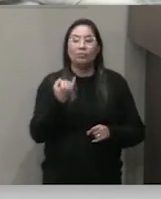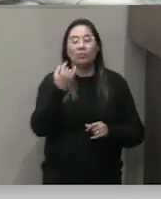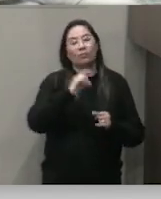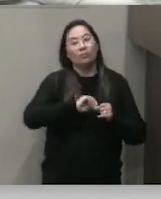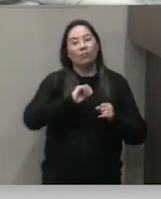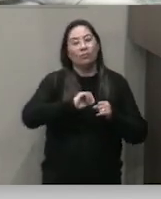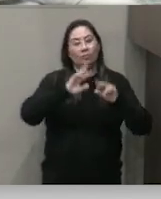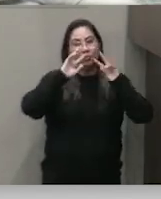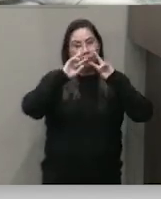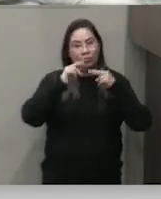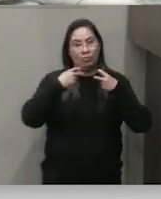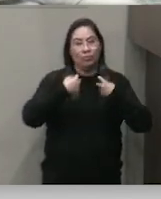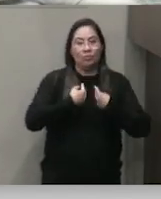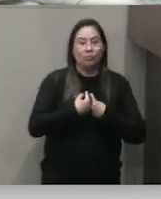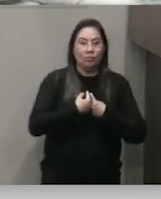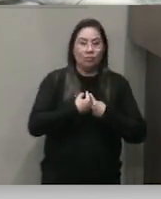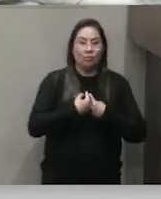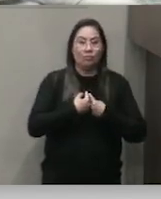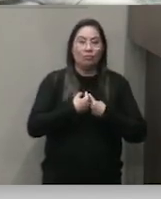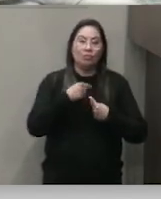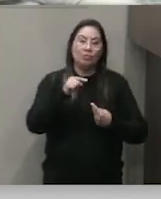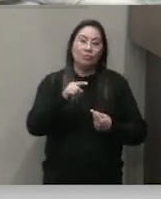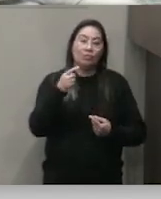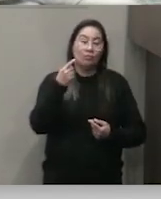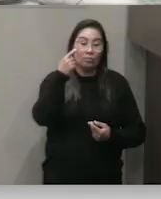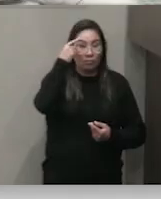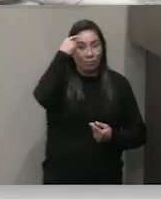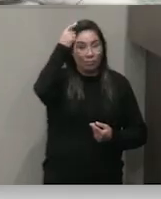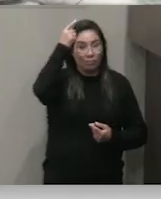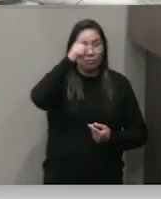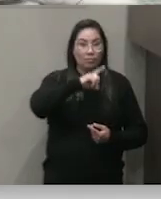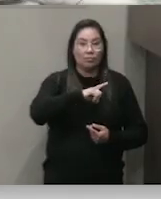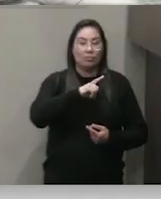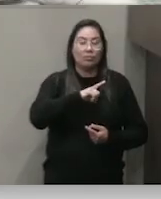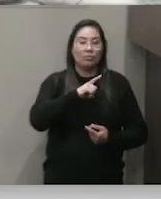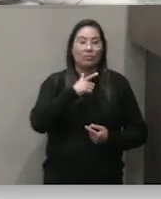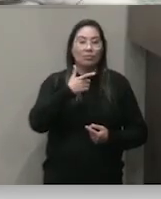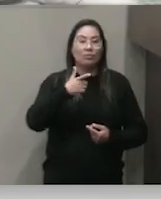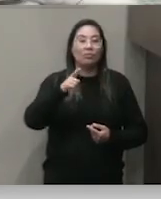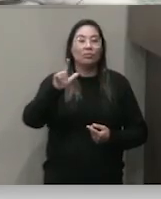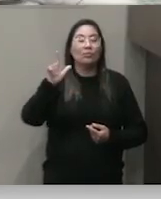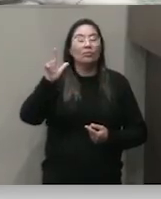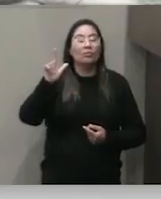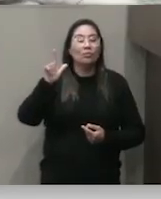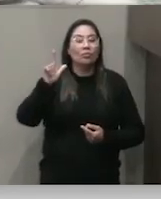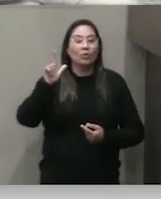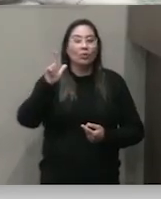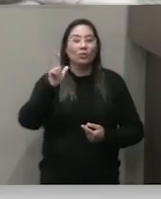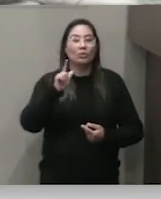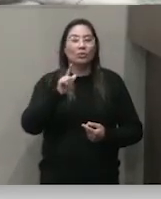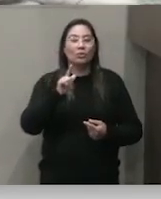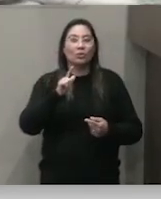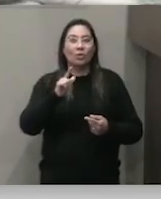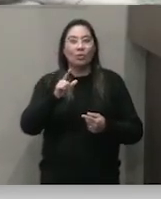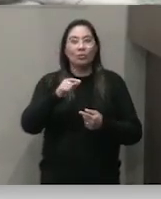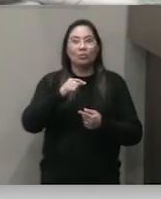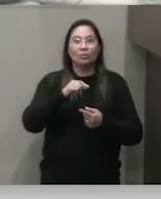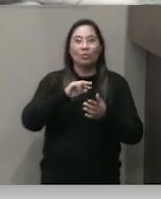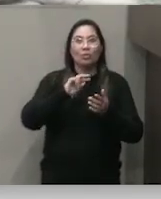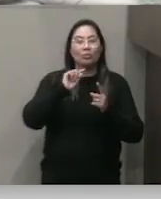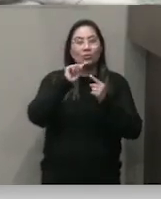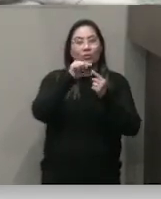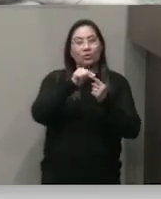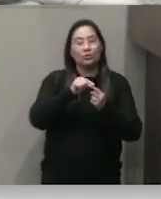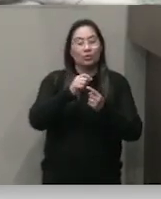este reconhecimento desta baita ideia que traz aí uma outra conotação de acolhimento, de compromisso